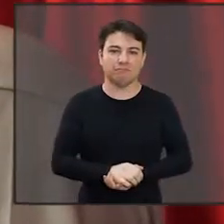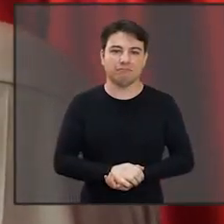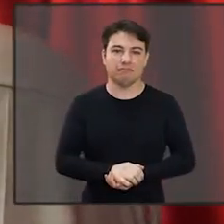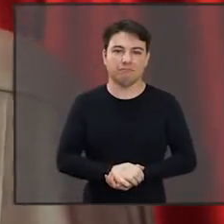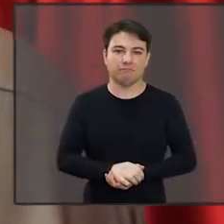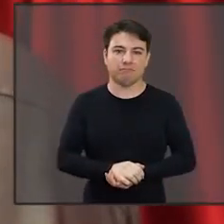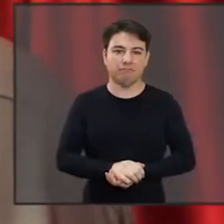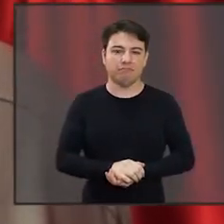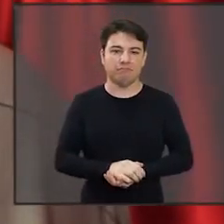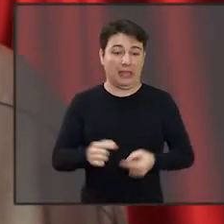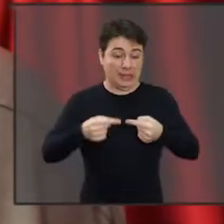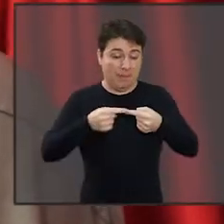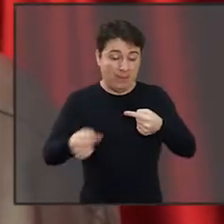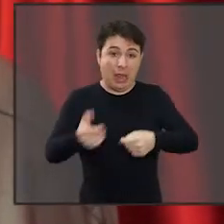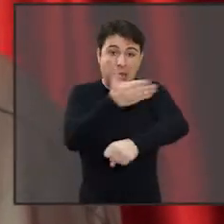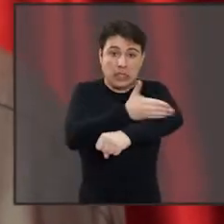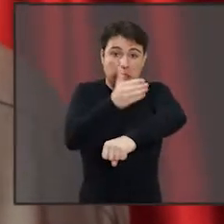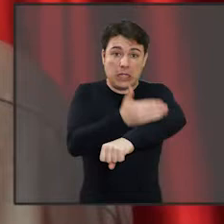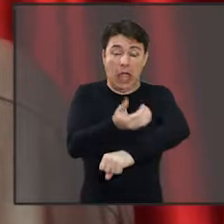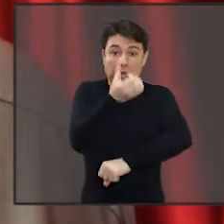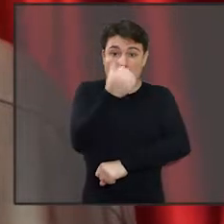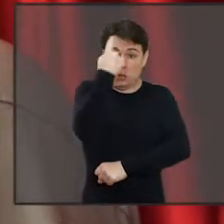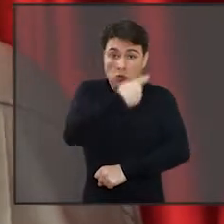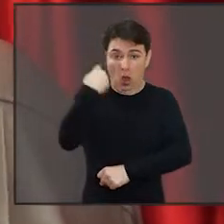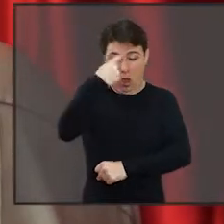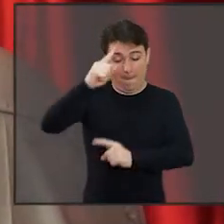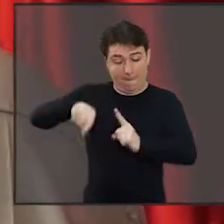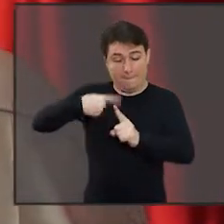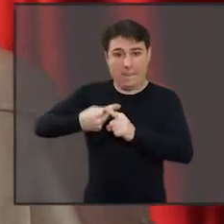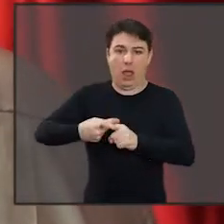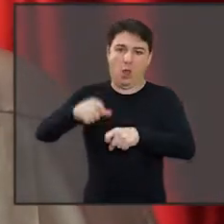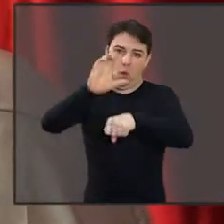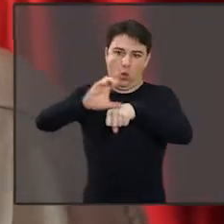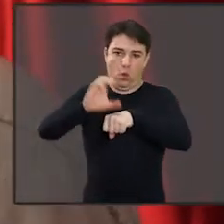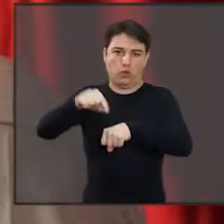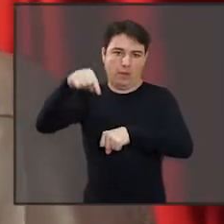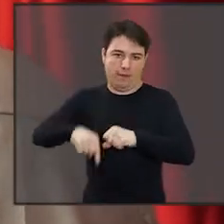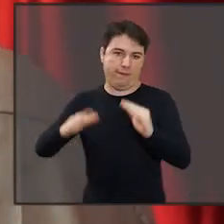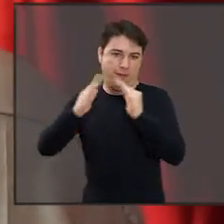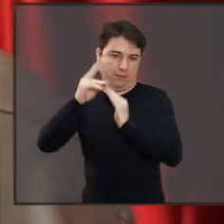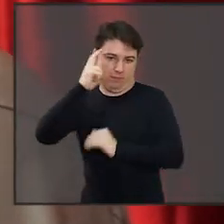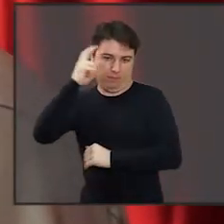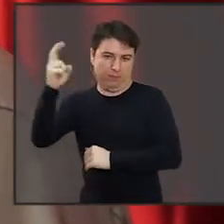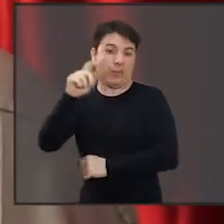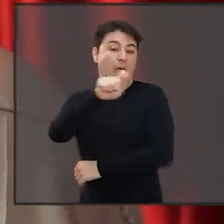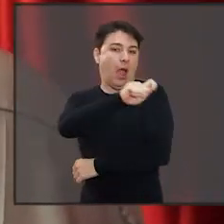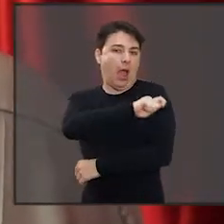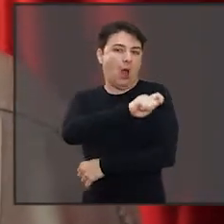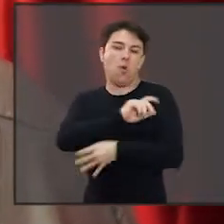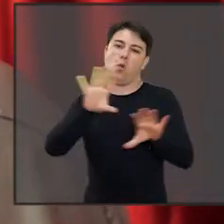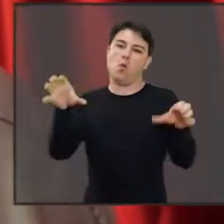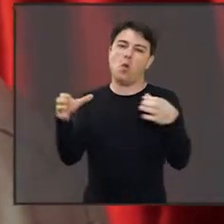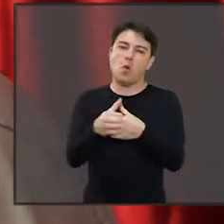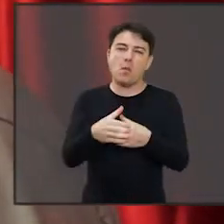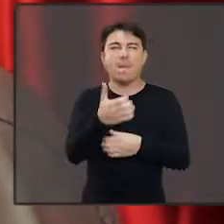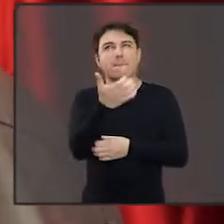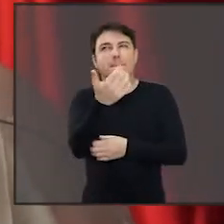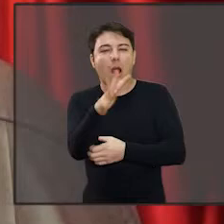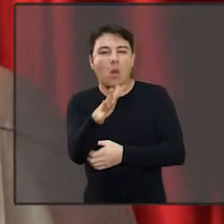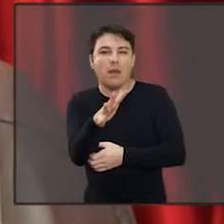gente treina 6 horas por semana, e além disso também temos o curso aqui da Casa da Cultura,